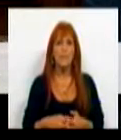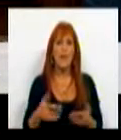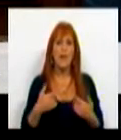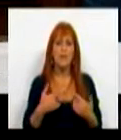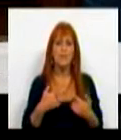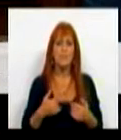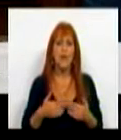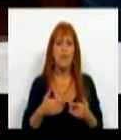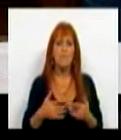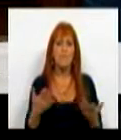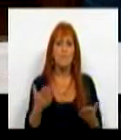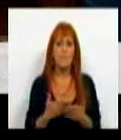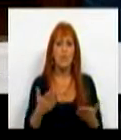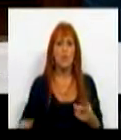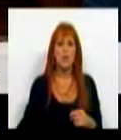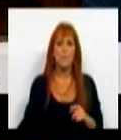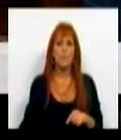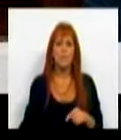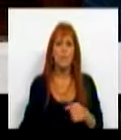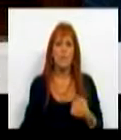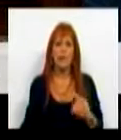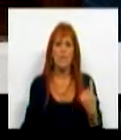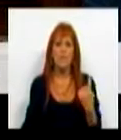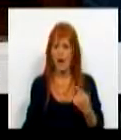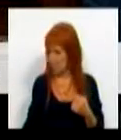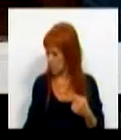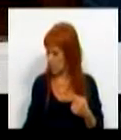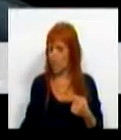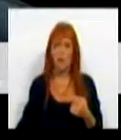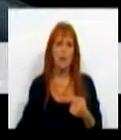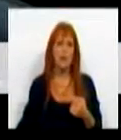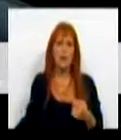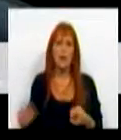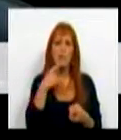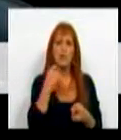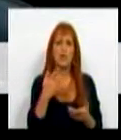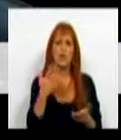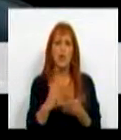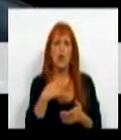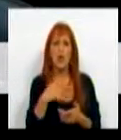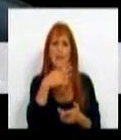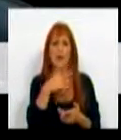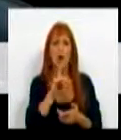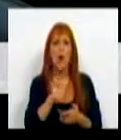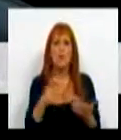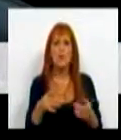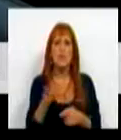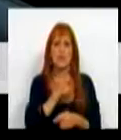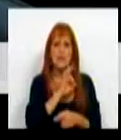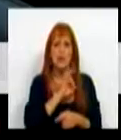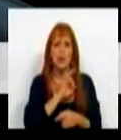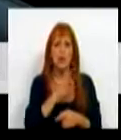Eu iria só, exato, ainda tenho aqui várias questões, mas iria só dizer-lhe, de facto,